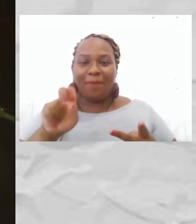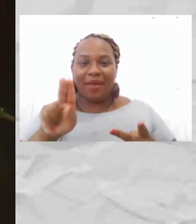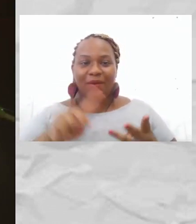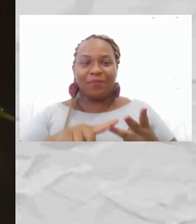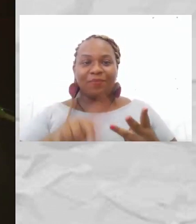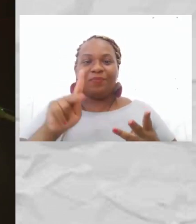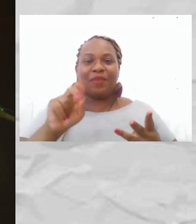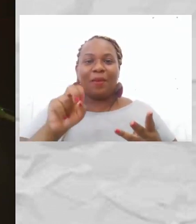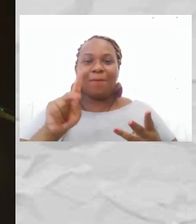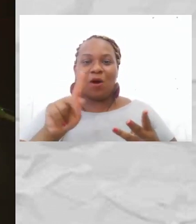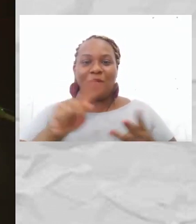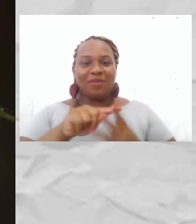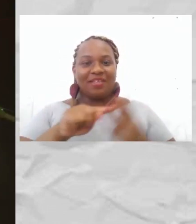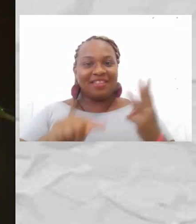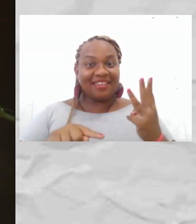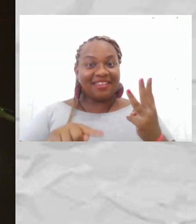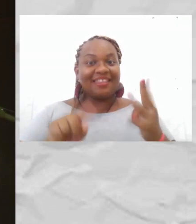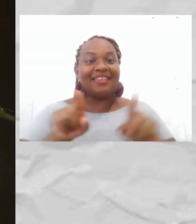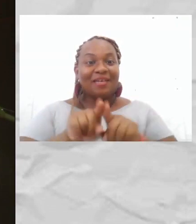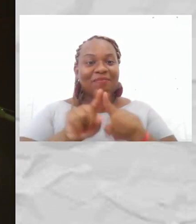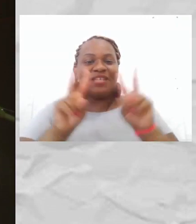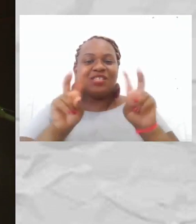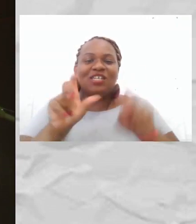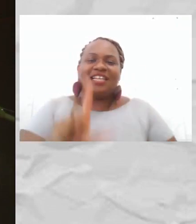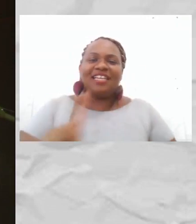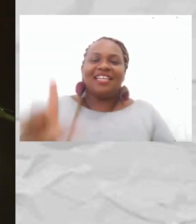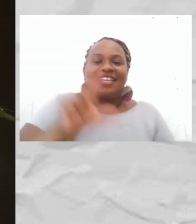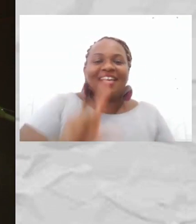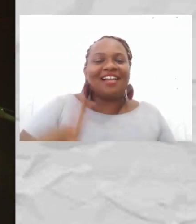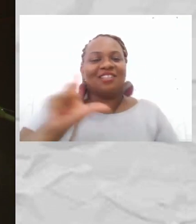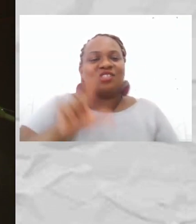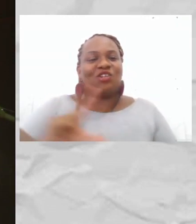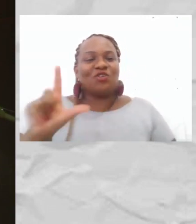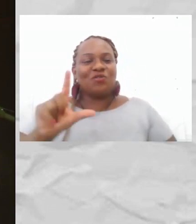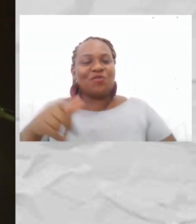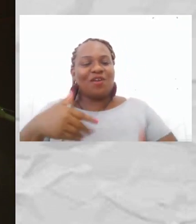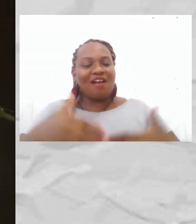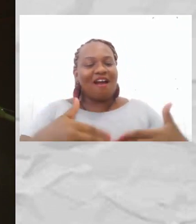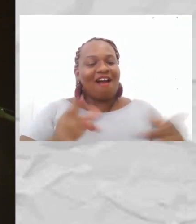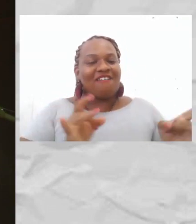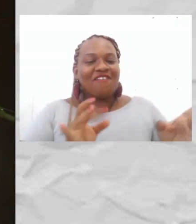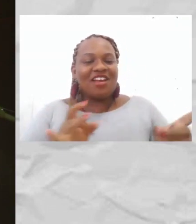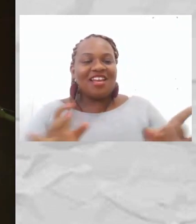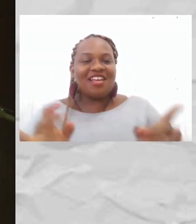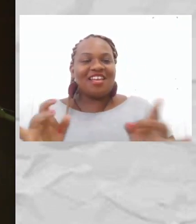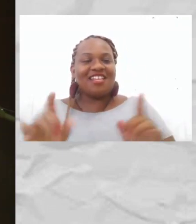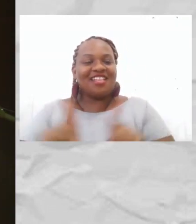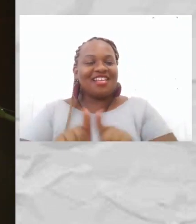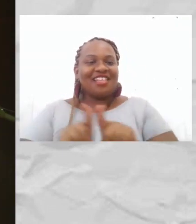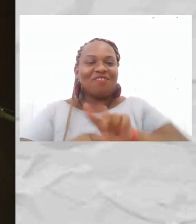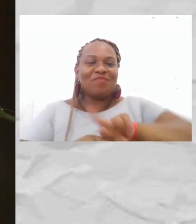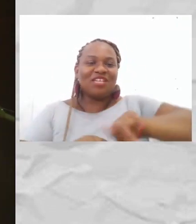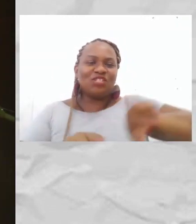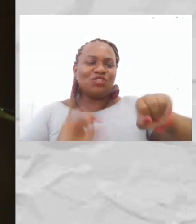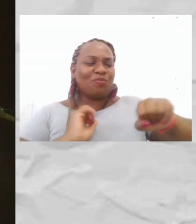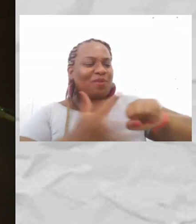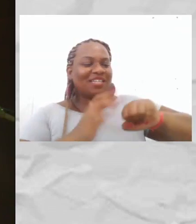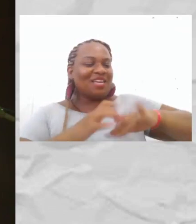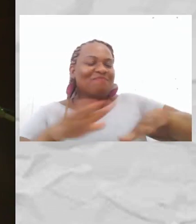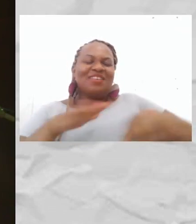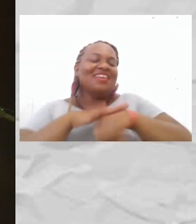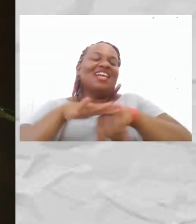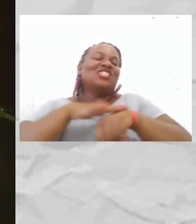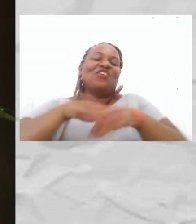Poc Ribeiro, falando também sobre literatura, sobre mercado editorial e sobre política, sobre pandemia. Uma